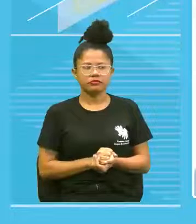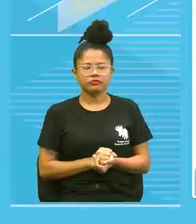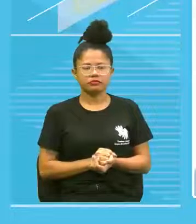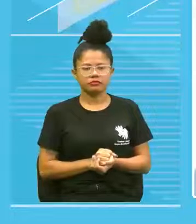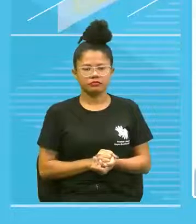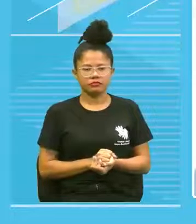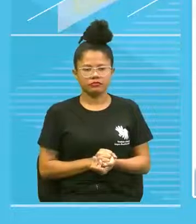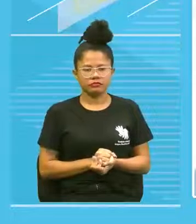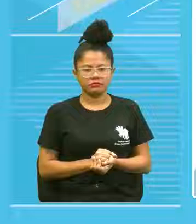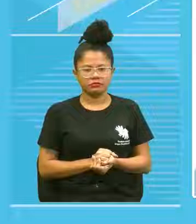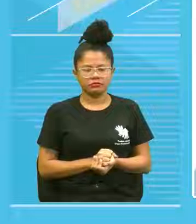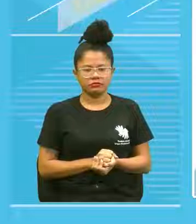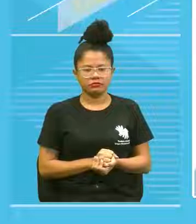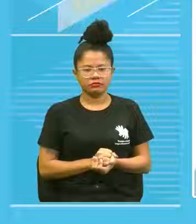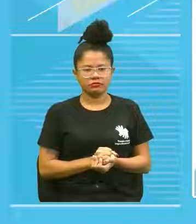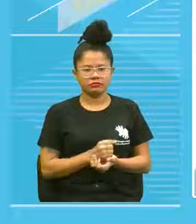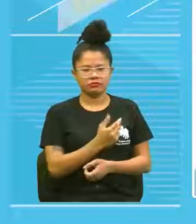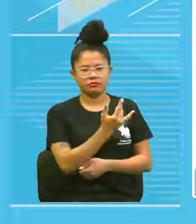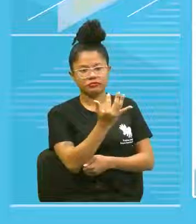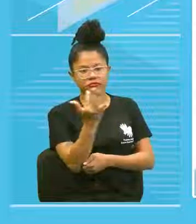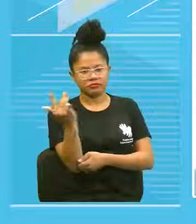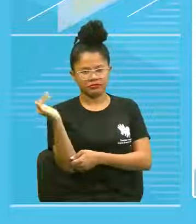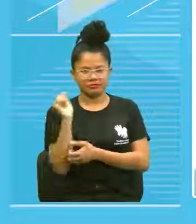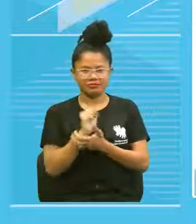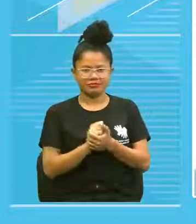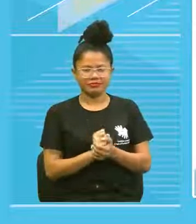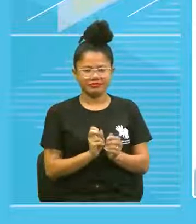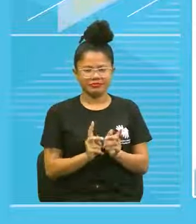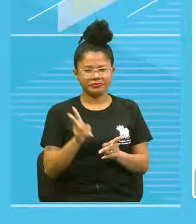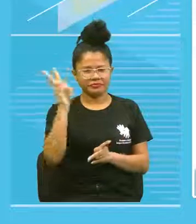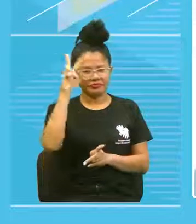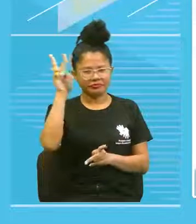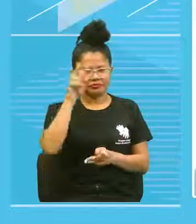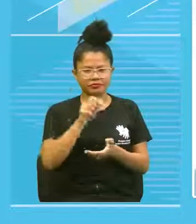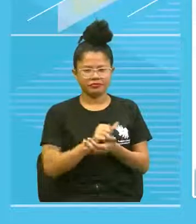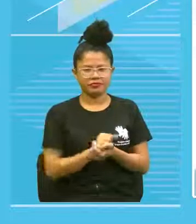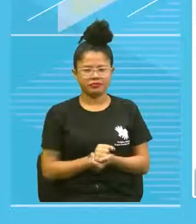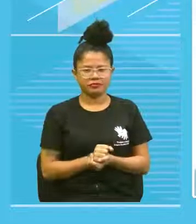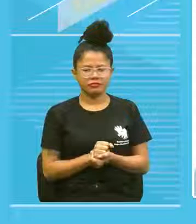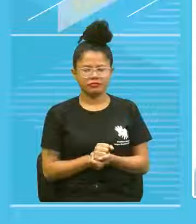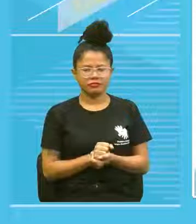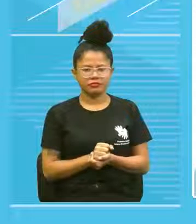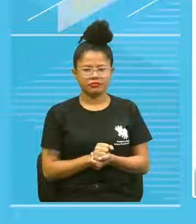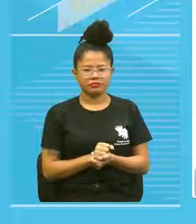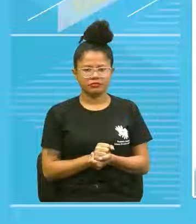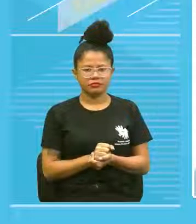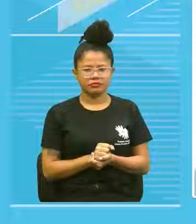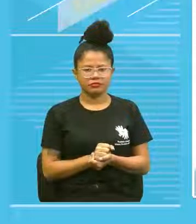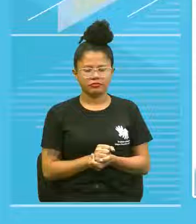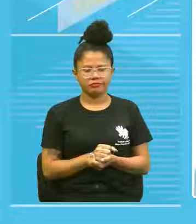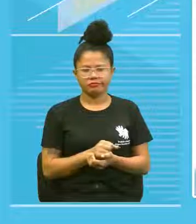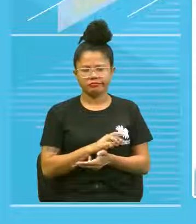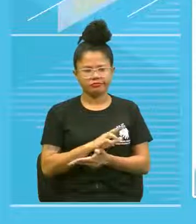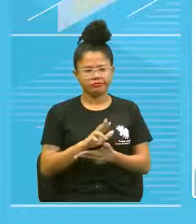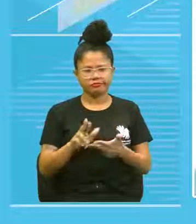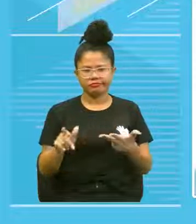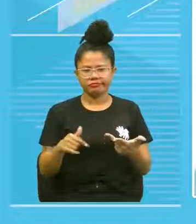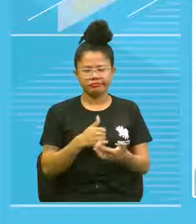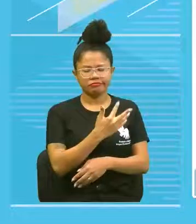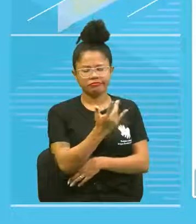o végétal só lembrava em directo de inveja j'étais